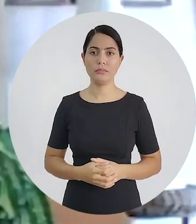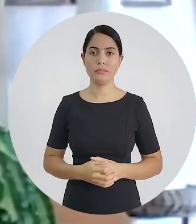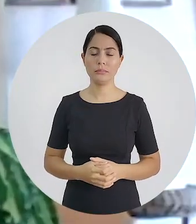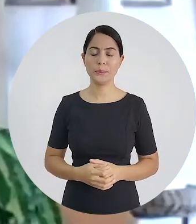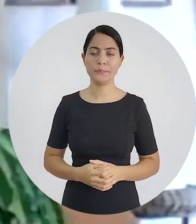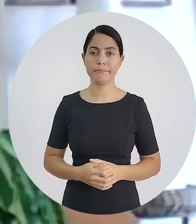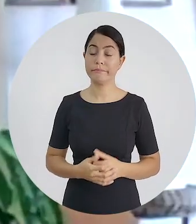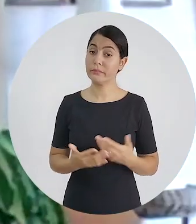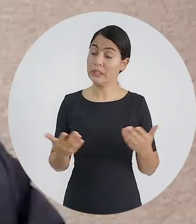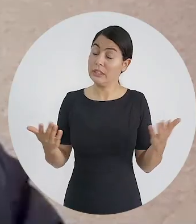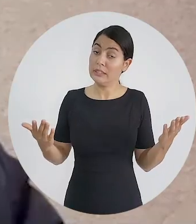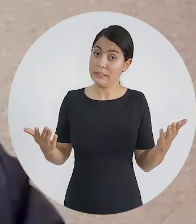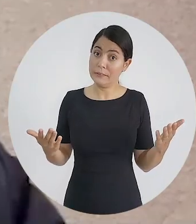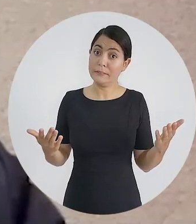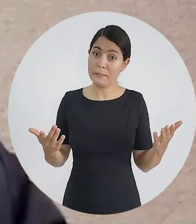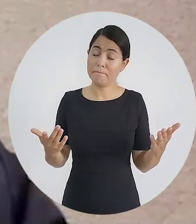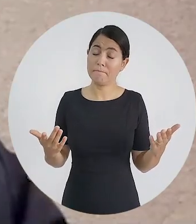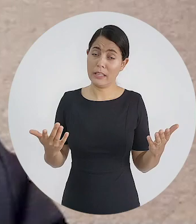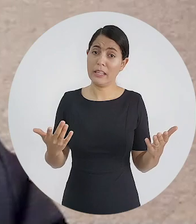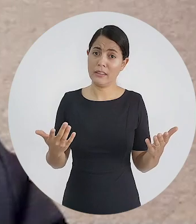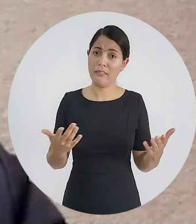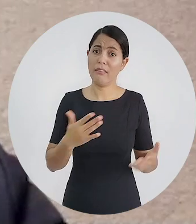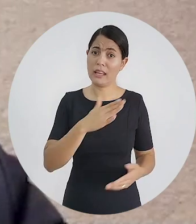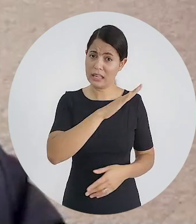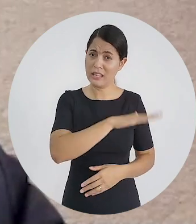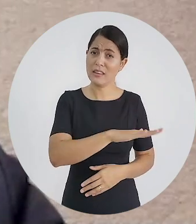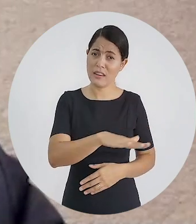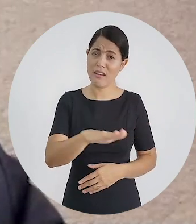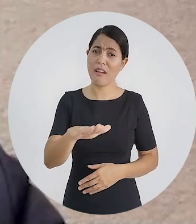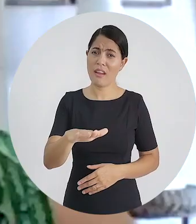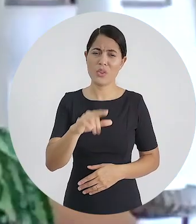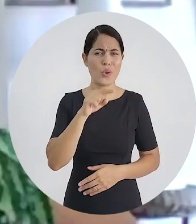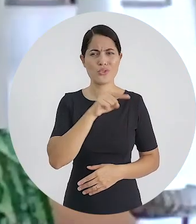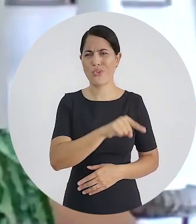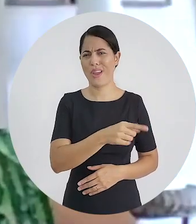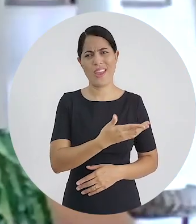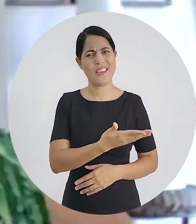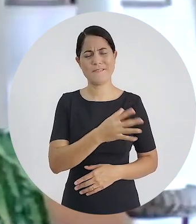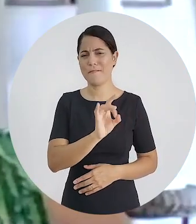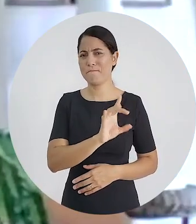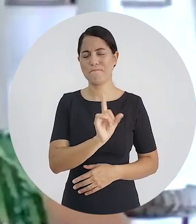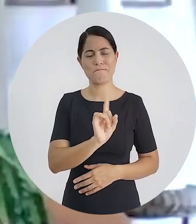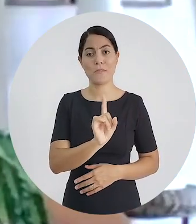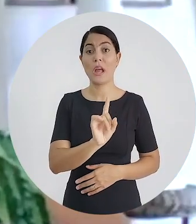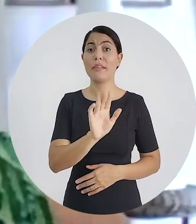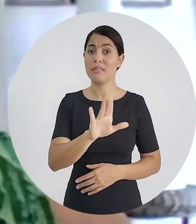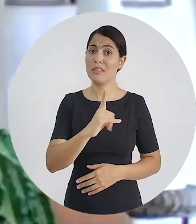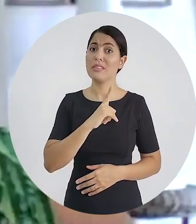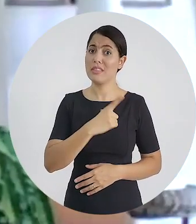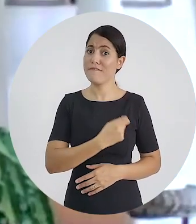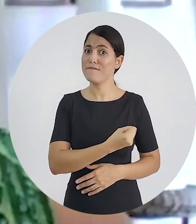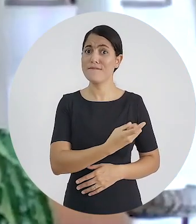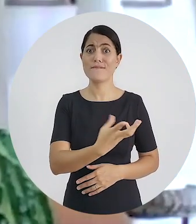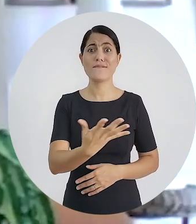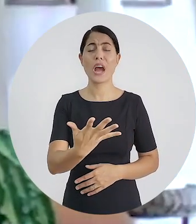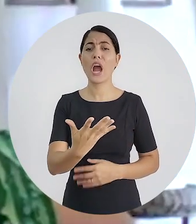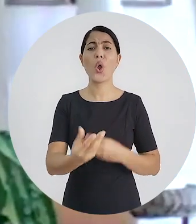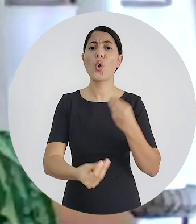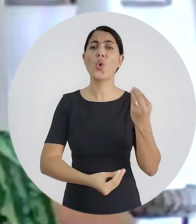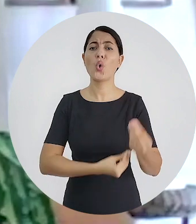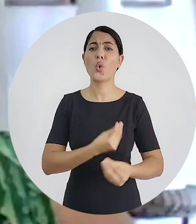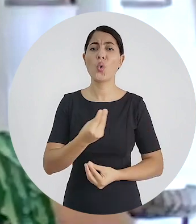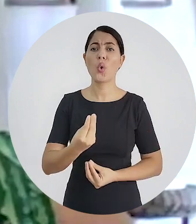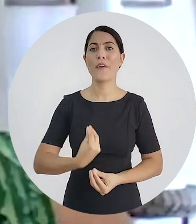Existem crianças, e são muitas, não só essa, que vivem